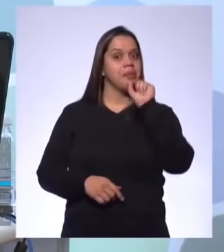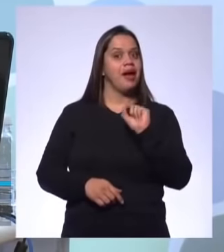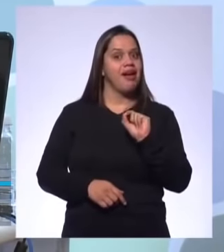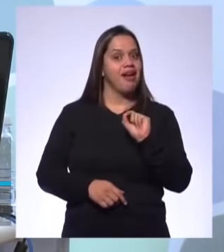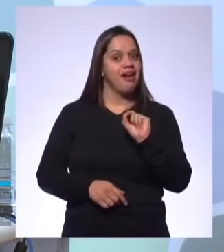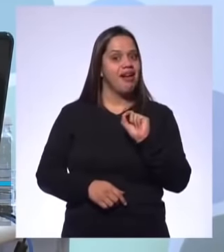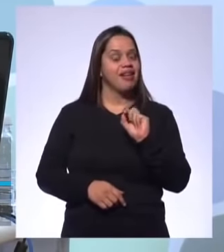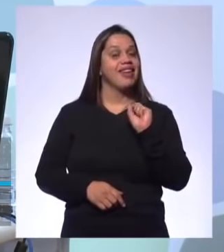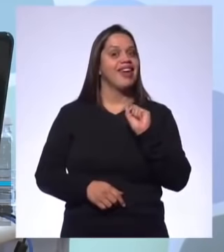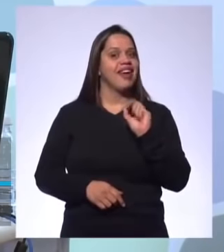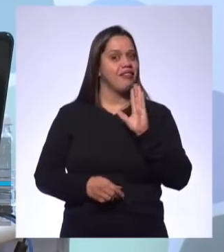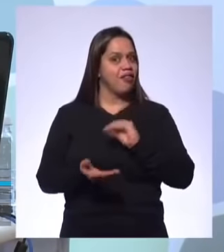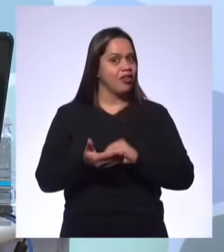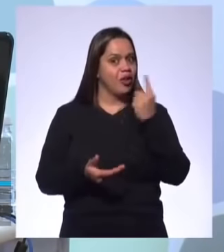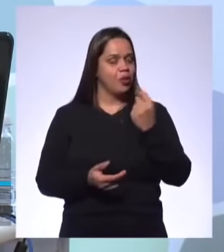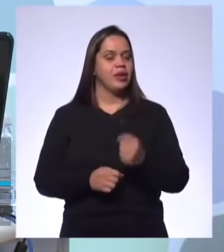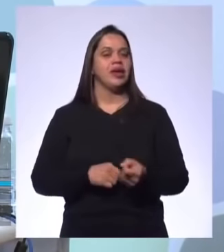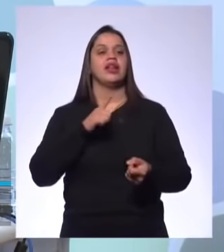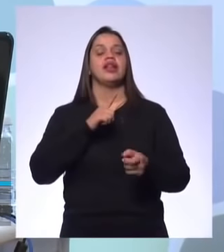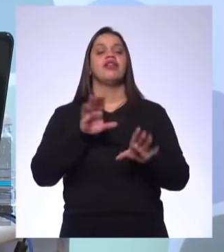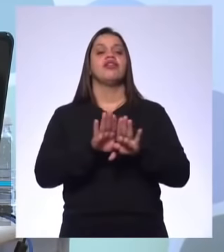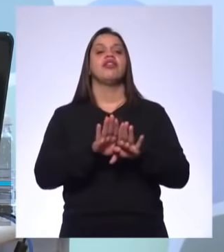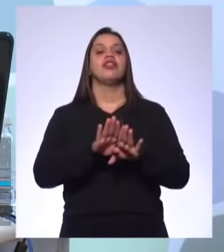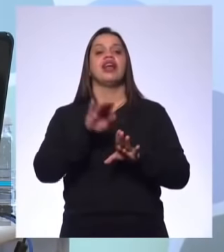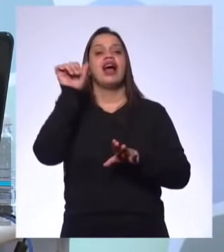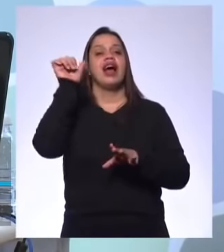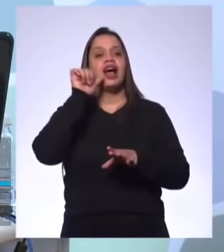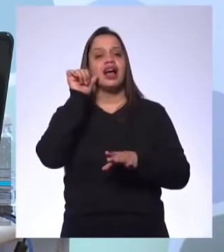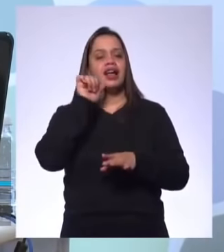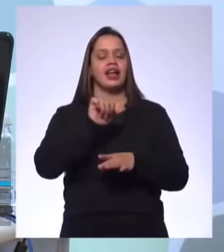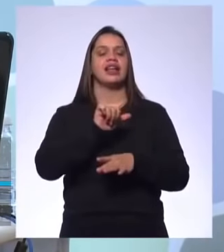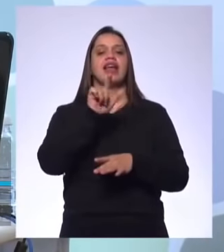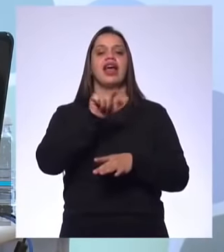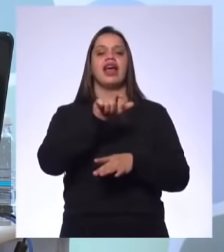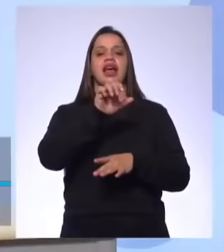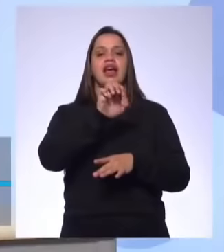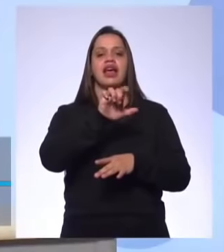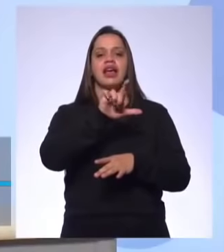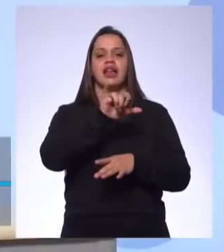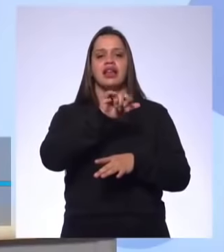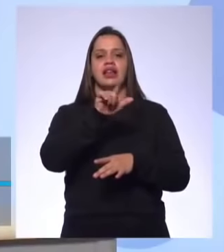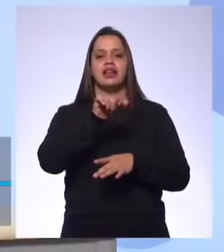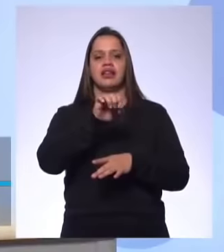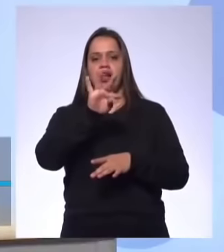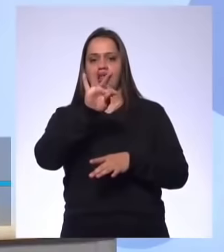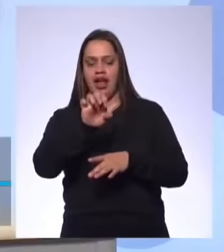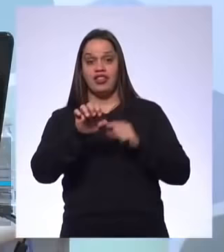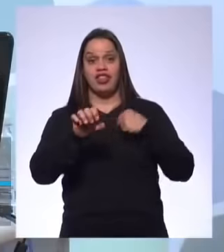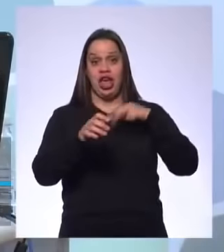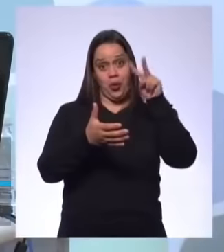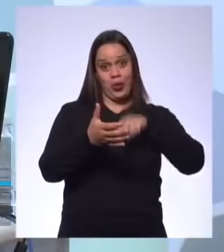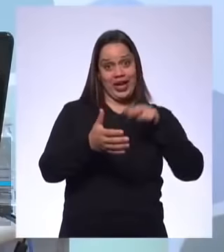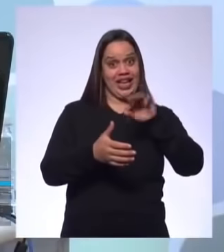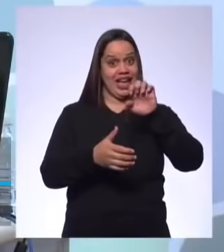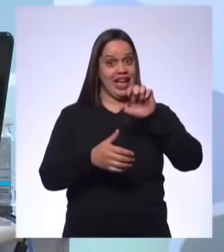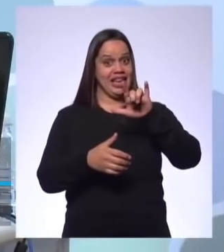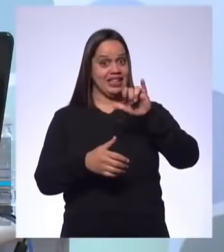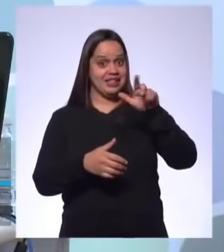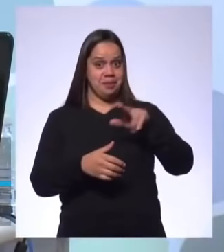O Rafa também colocou. Dona Elisete. Eu li Dona Elizabeth na aula passada. É amiga da família. Dona Elisete,